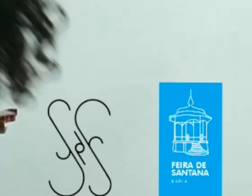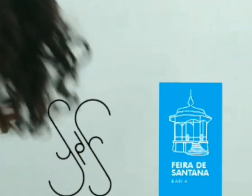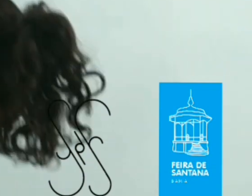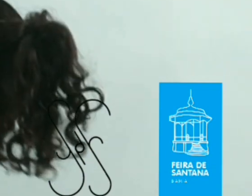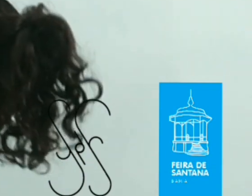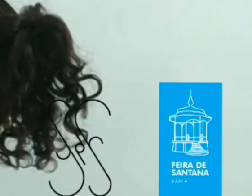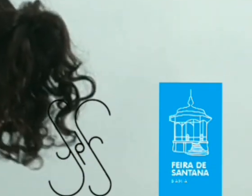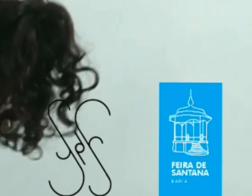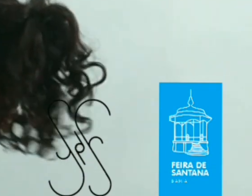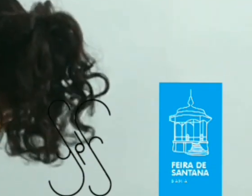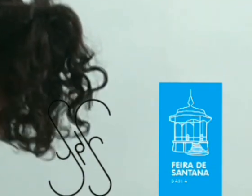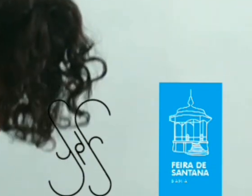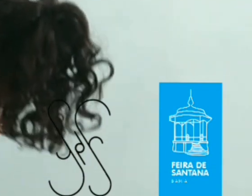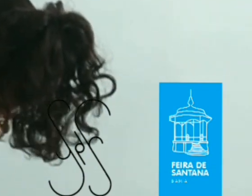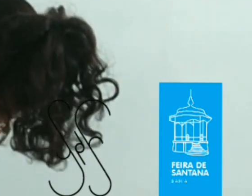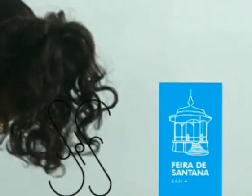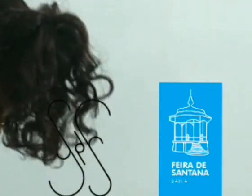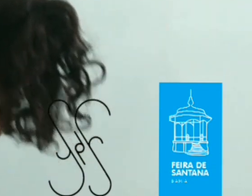baiana.